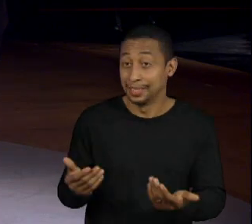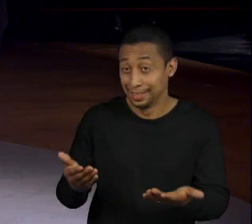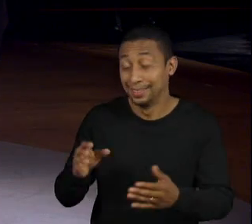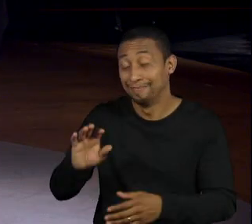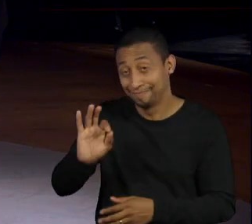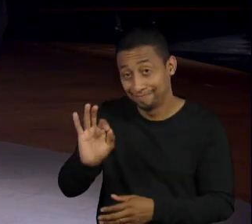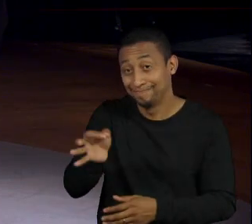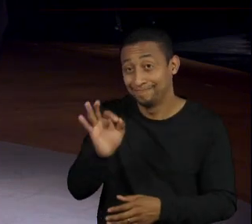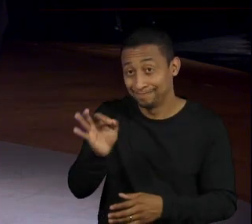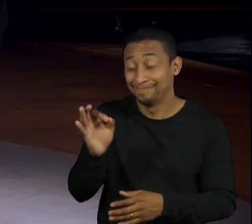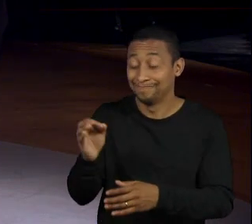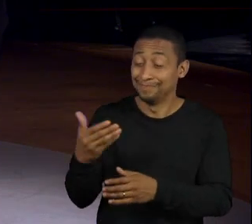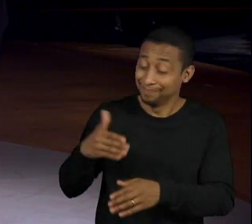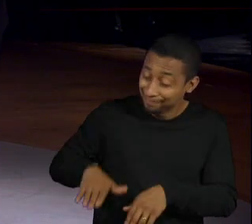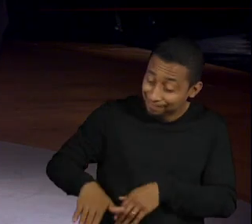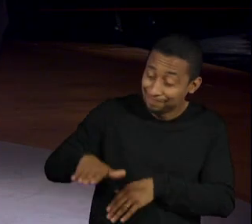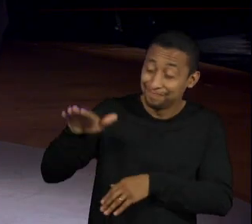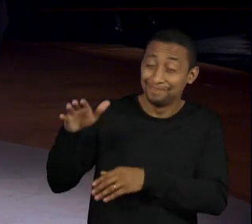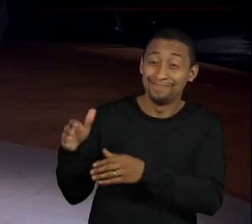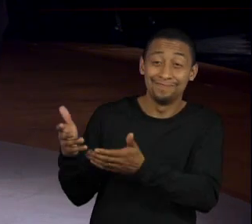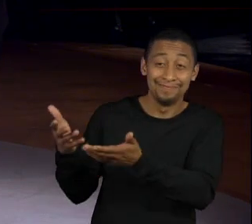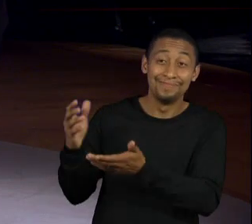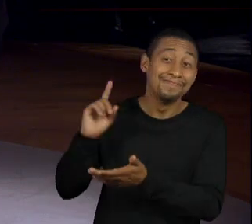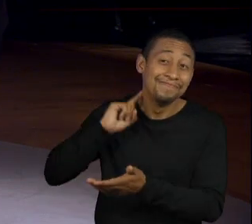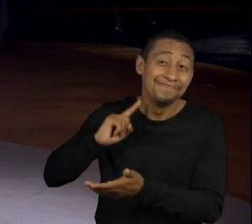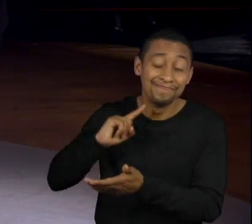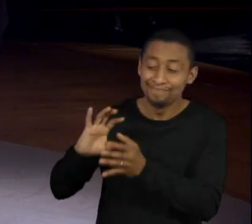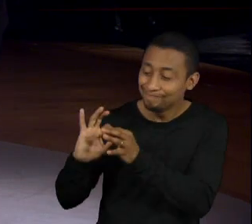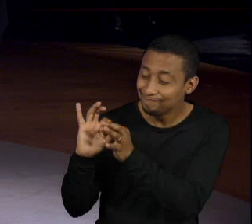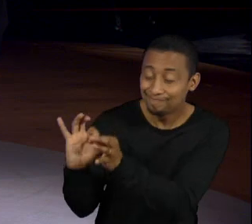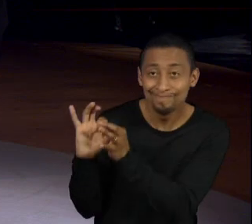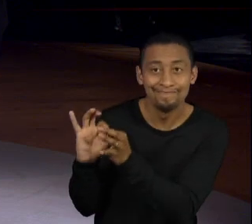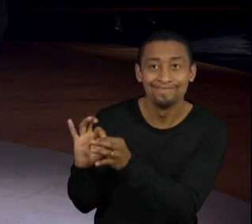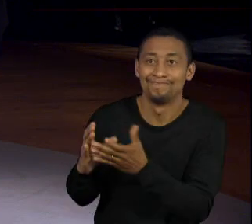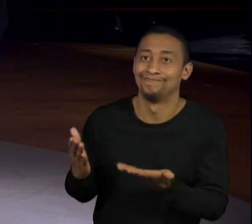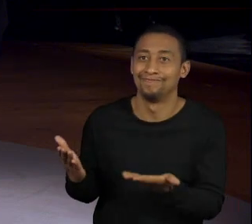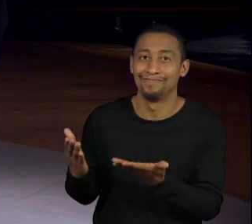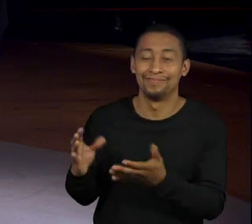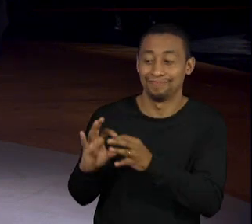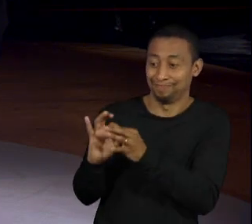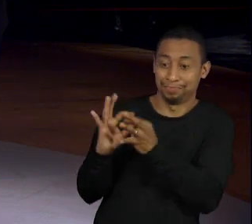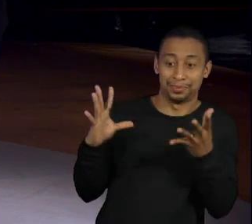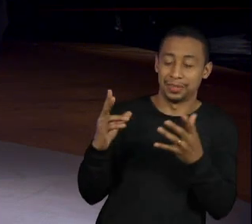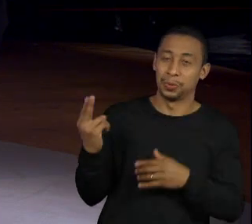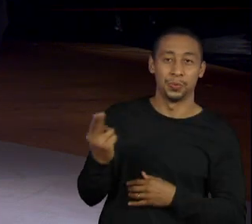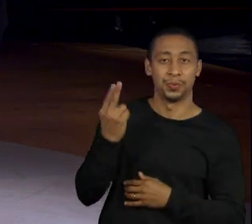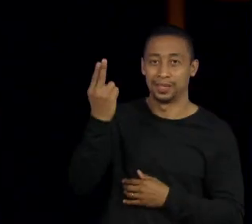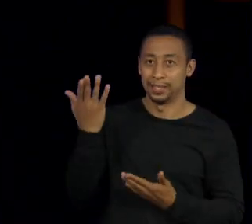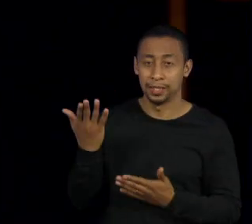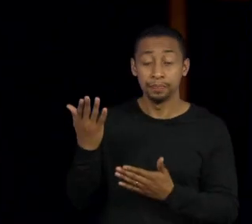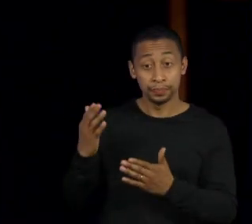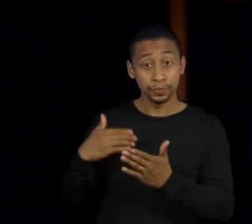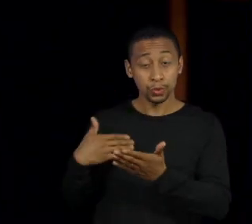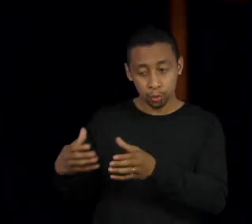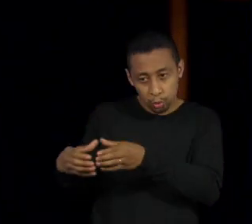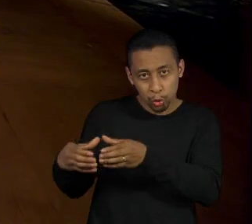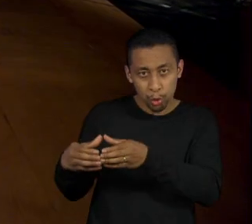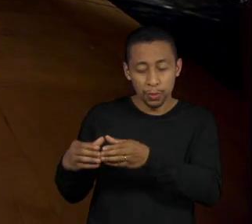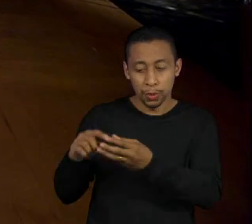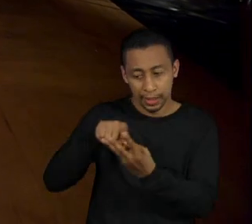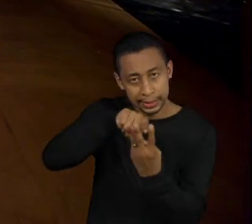É algo muito forte mesmo. Não tem muito como. A gente, na própria companhia, somos 3, né? Mas a